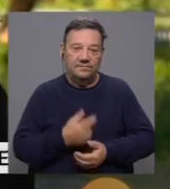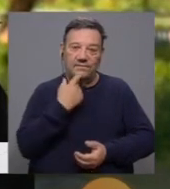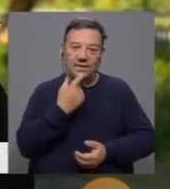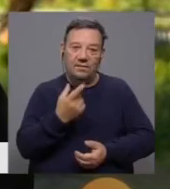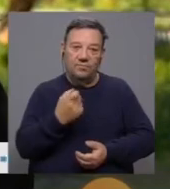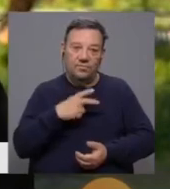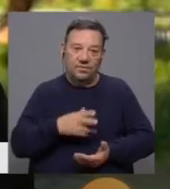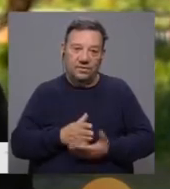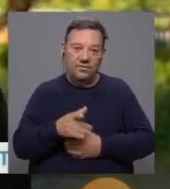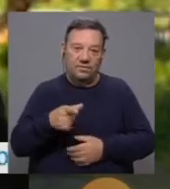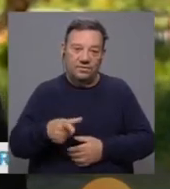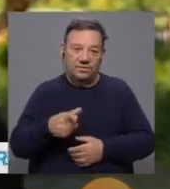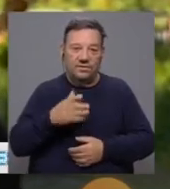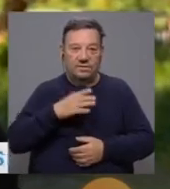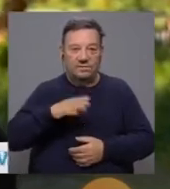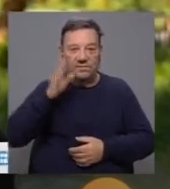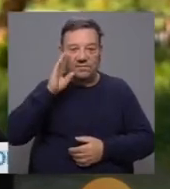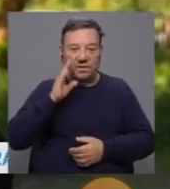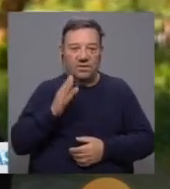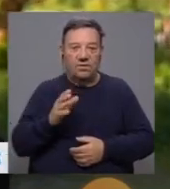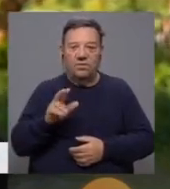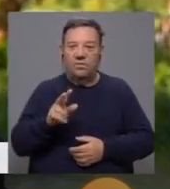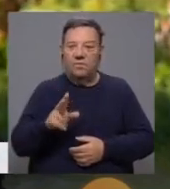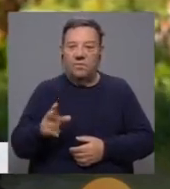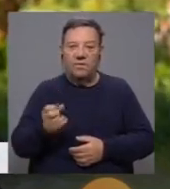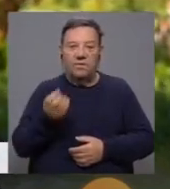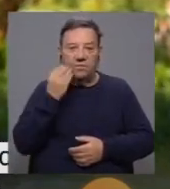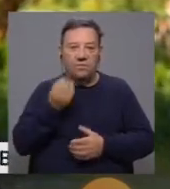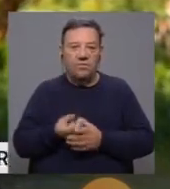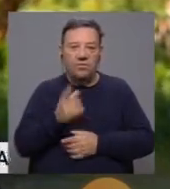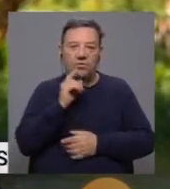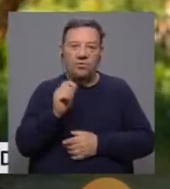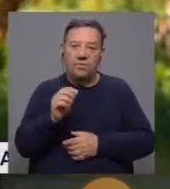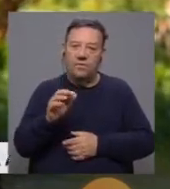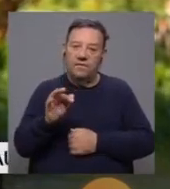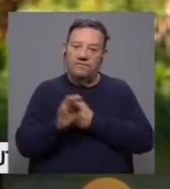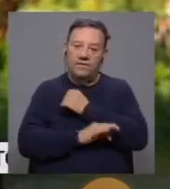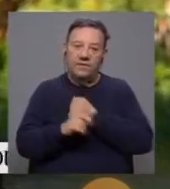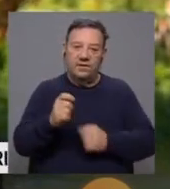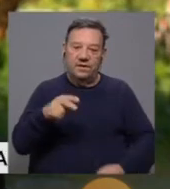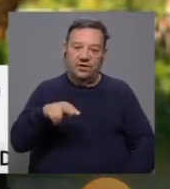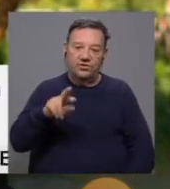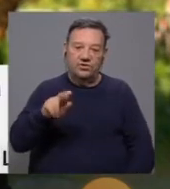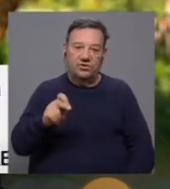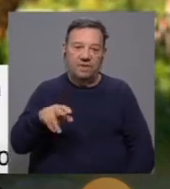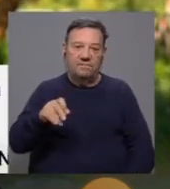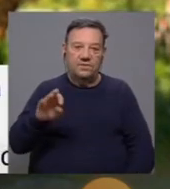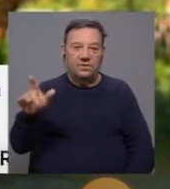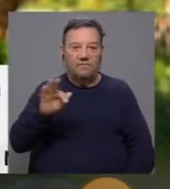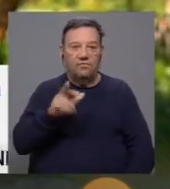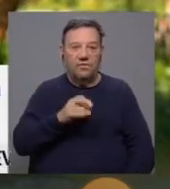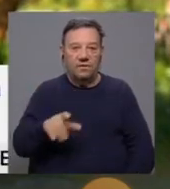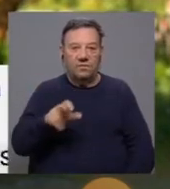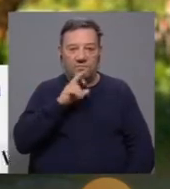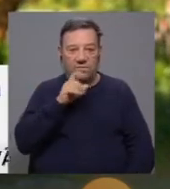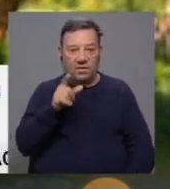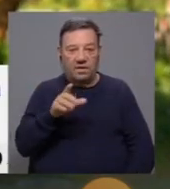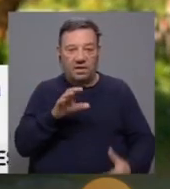Na pergunta Portugal em Direto de hoje, pretendíamos saber qual a origem do nome da freguesia de Enxames no Fundão e a resposta poderá